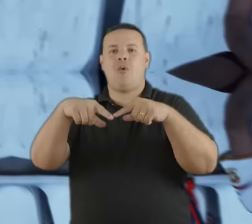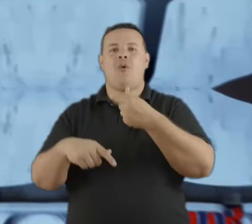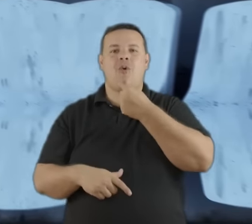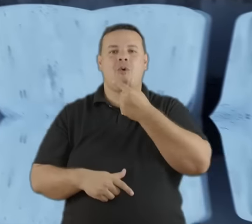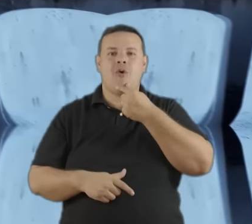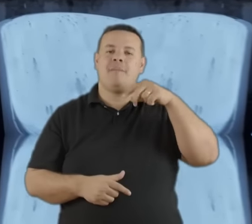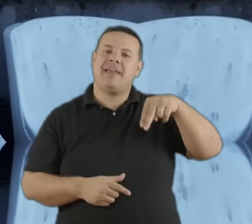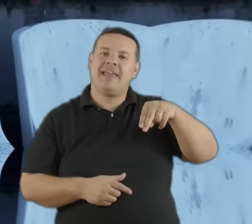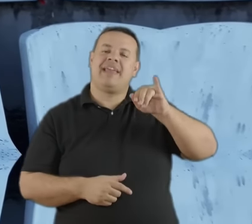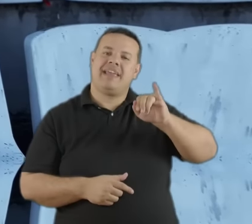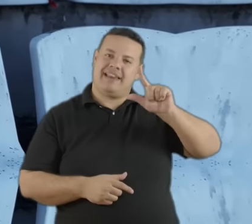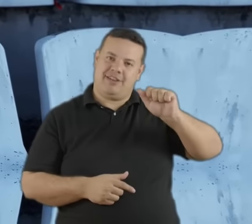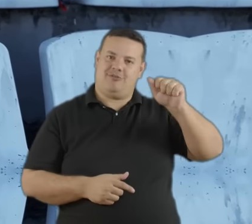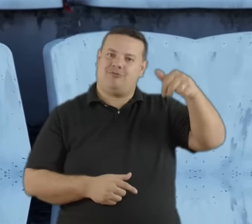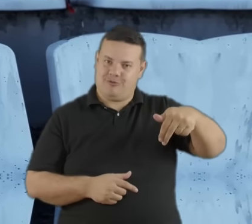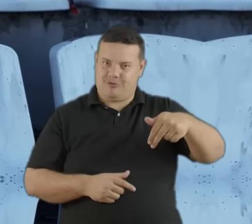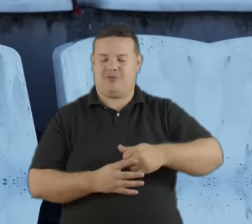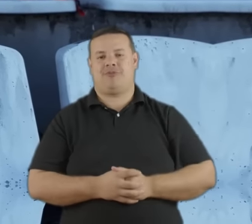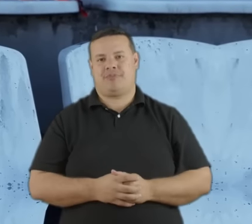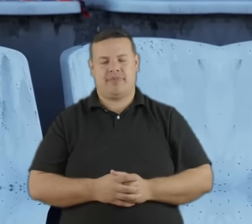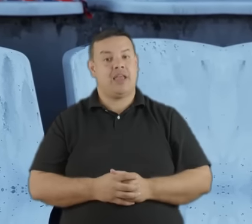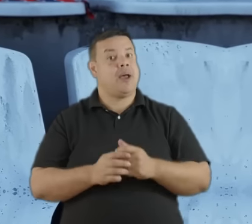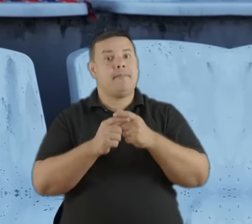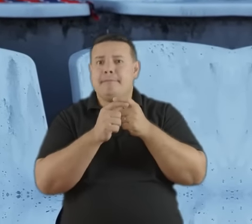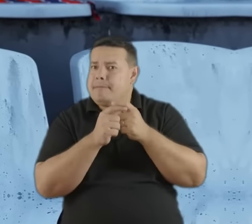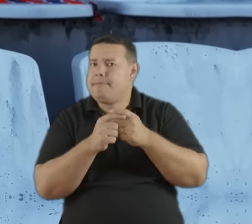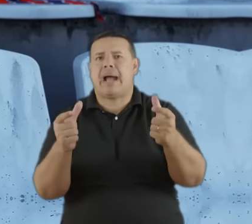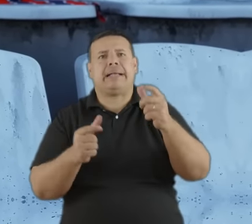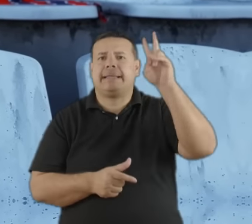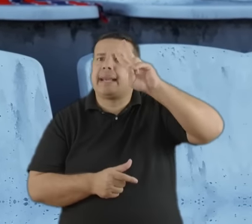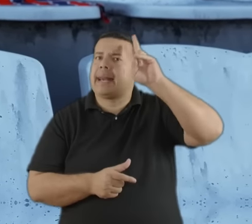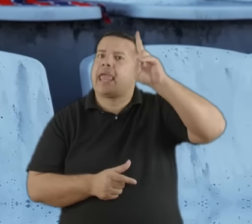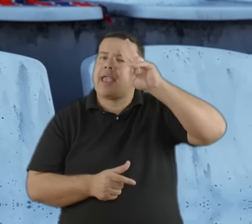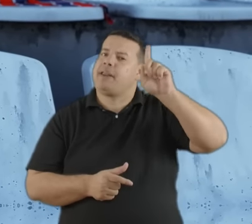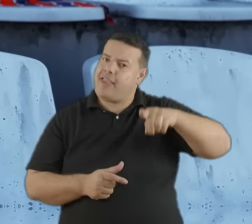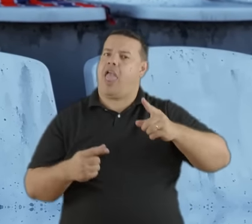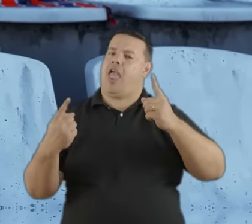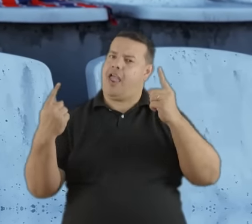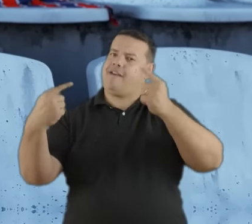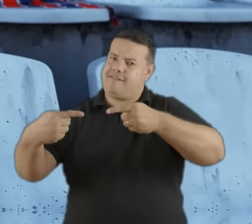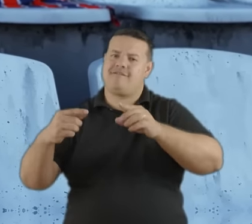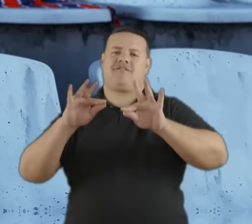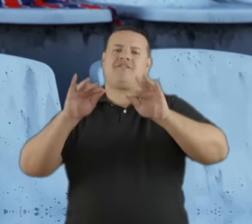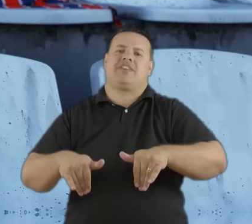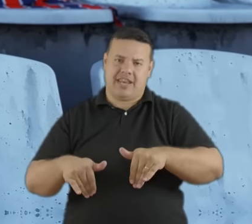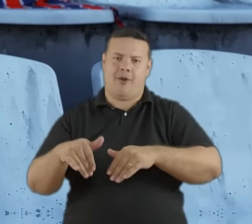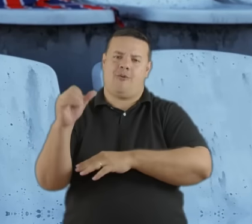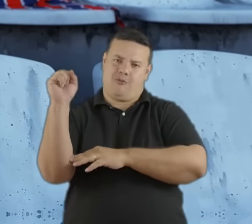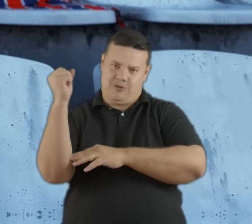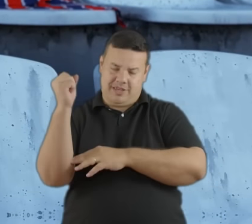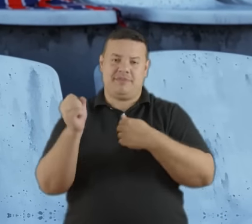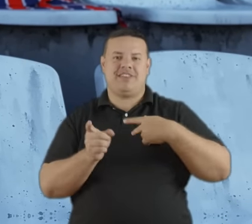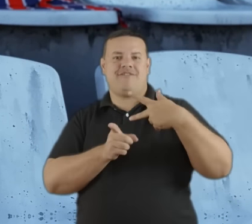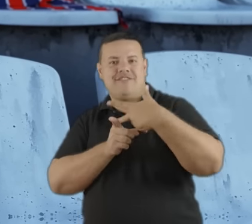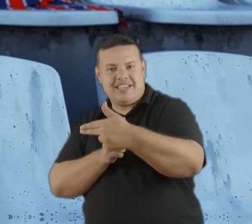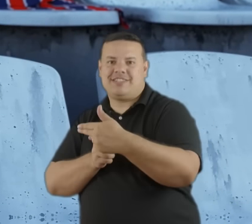Ora. A maior lembrança e coisa assim que ficou foi a decisão aqui, no, né, com o Sergipe aqui,